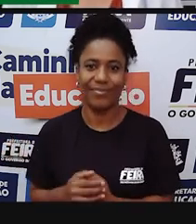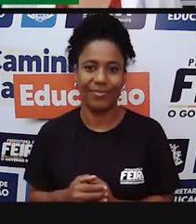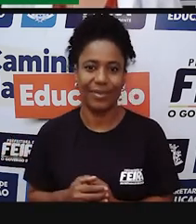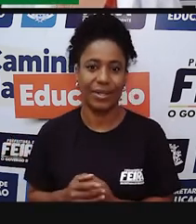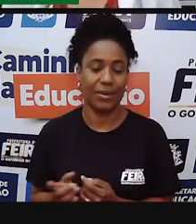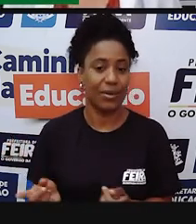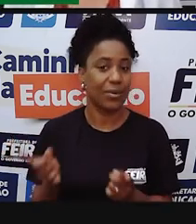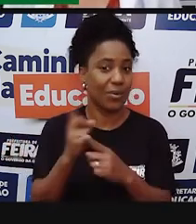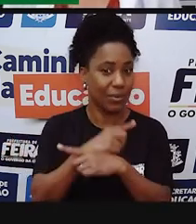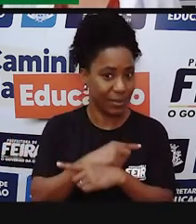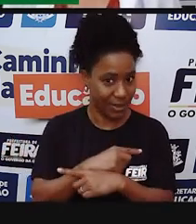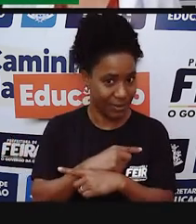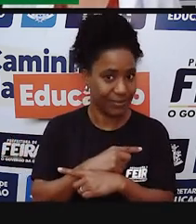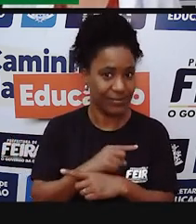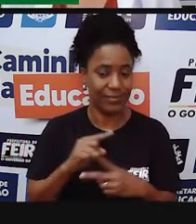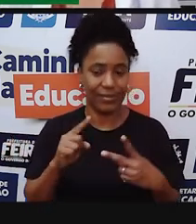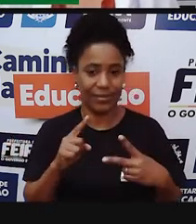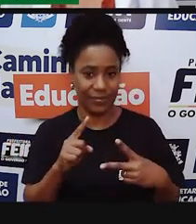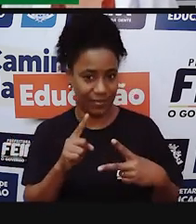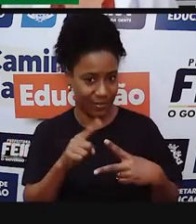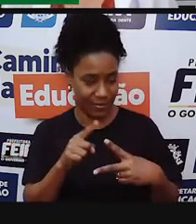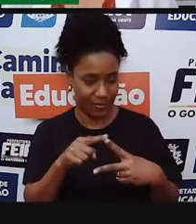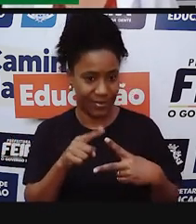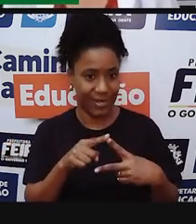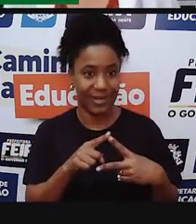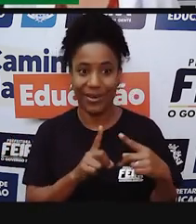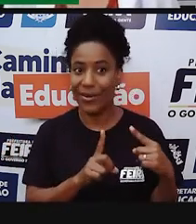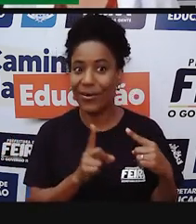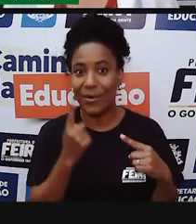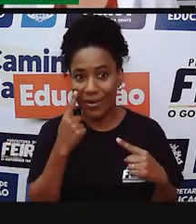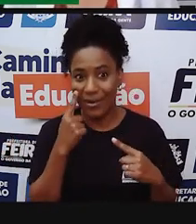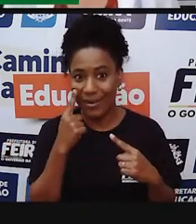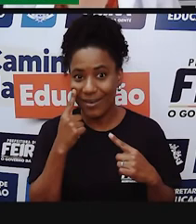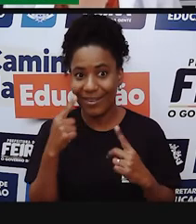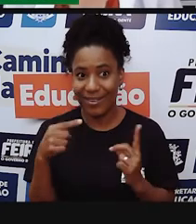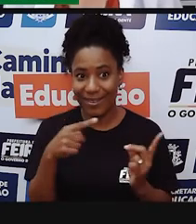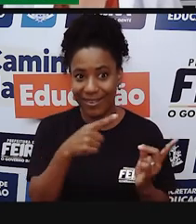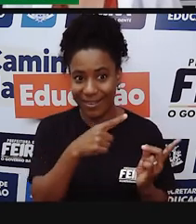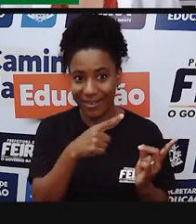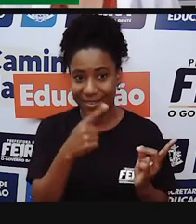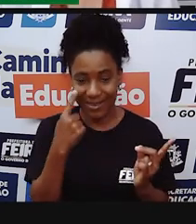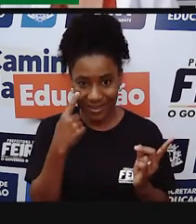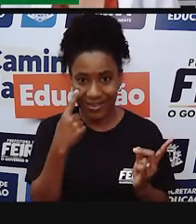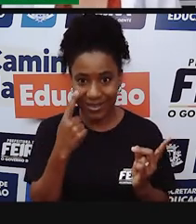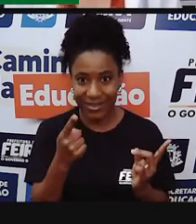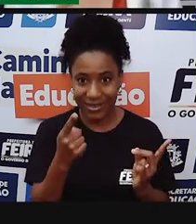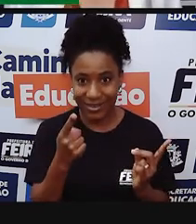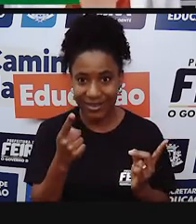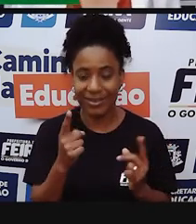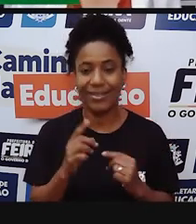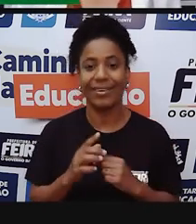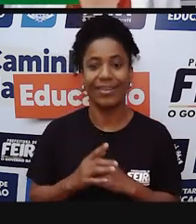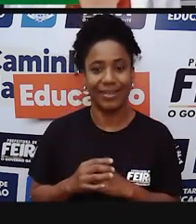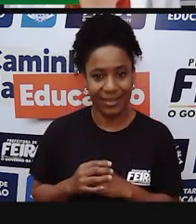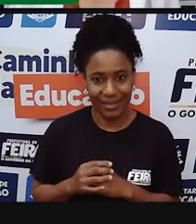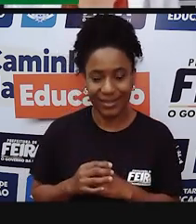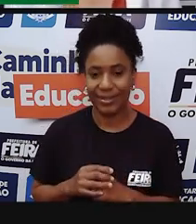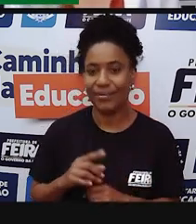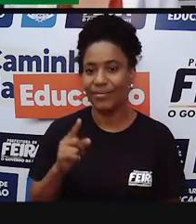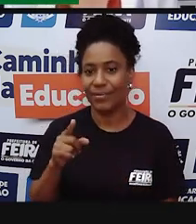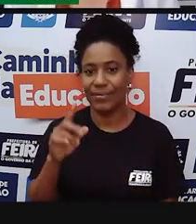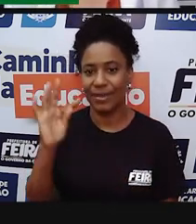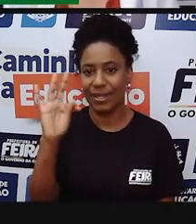Far Away longe Olha a mudança que ocorre no lugar do pronome de cês